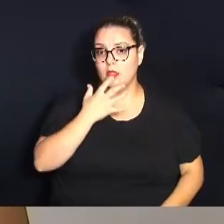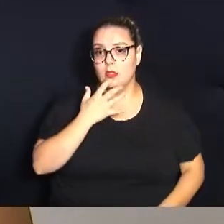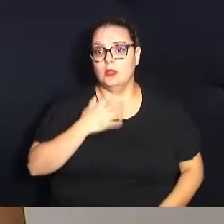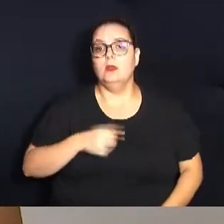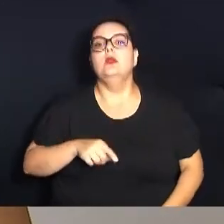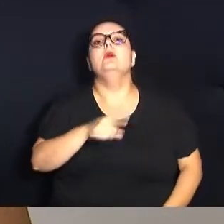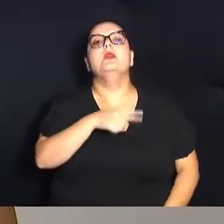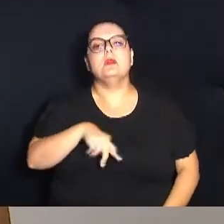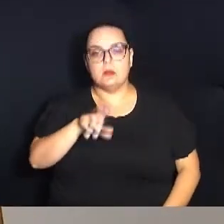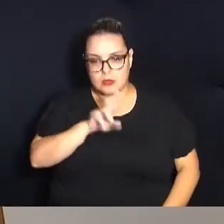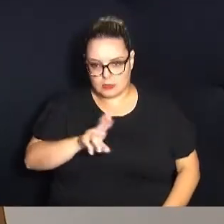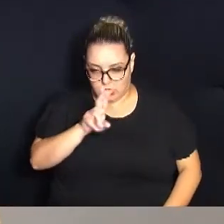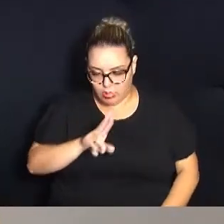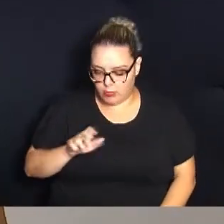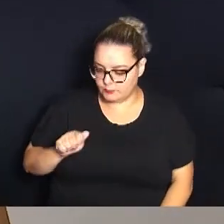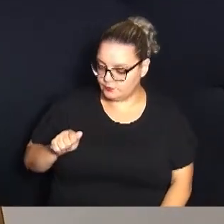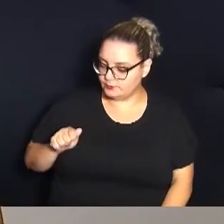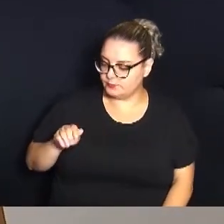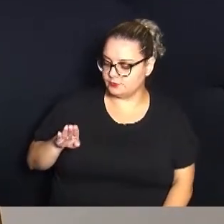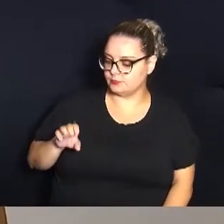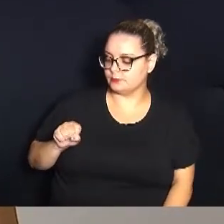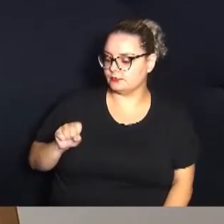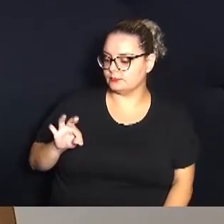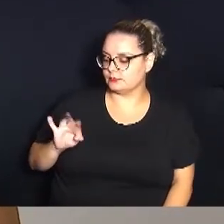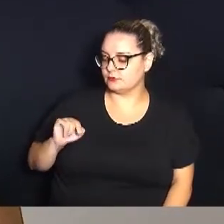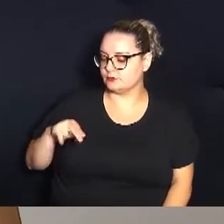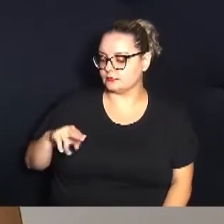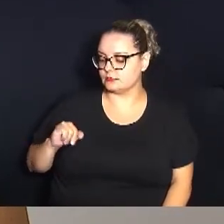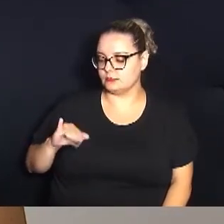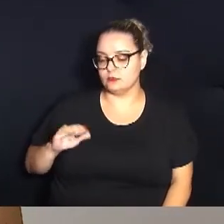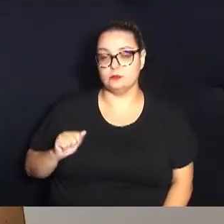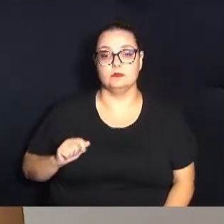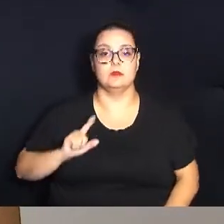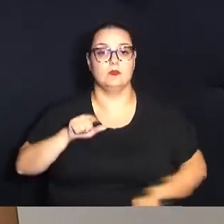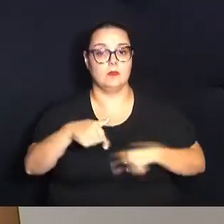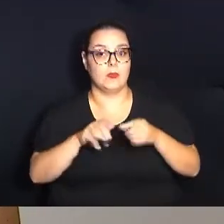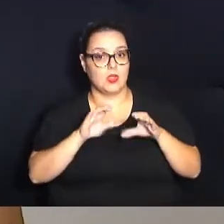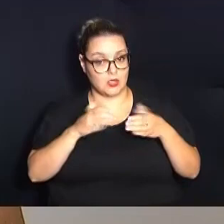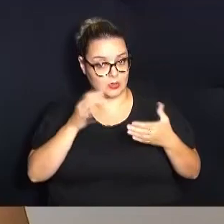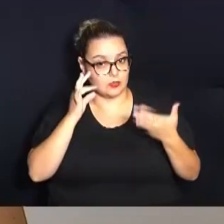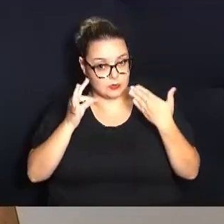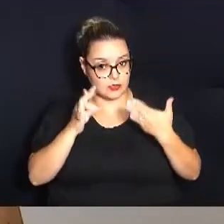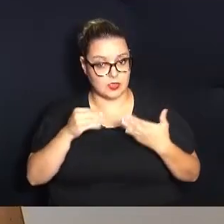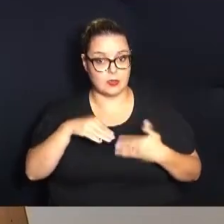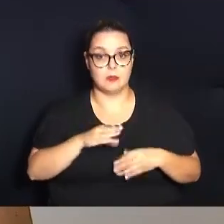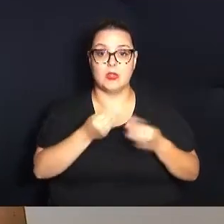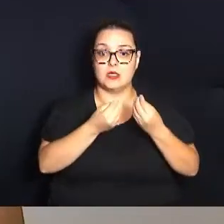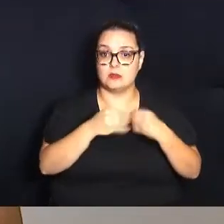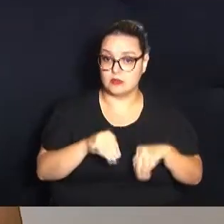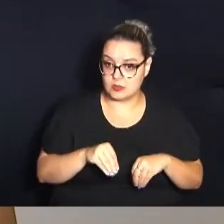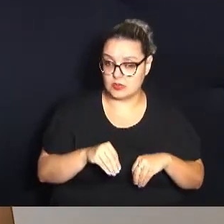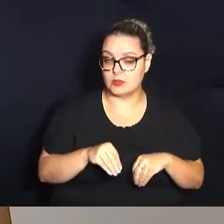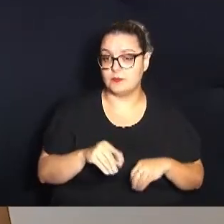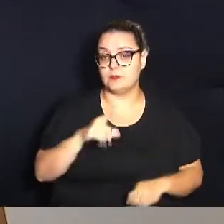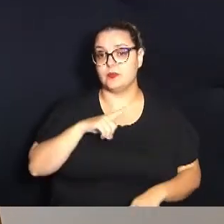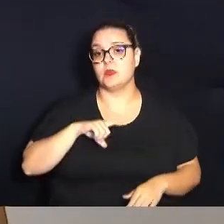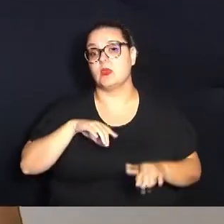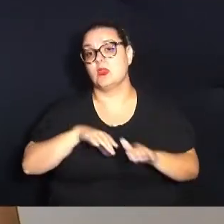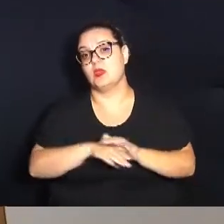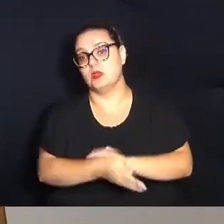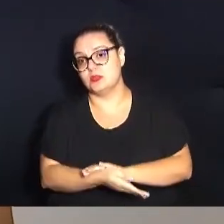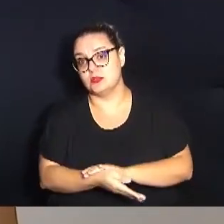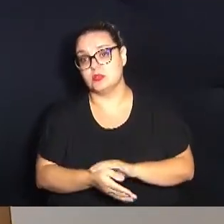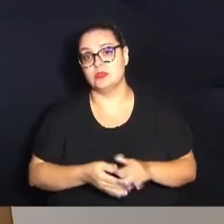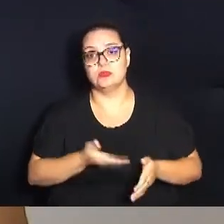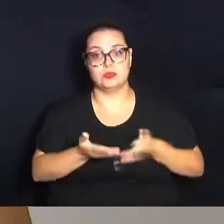elas elas utilizam o tratamento da abstinência só que as outras comunidades terapêuticas essas mais precarizadas Elas têm o